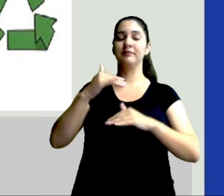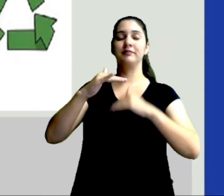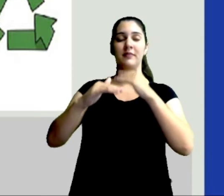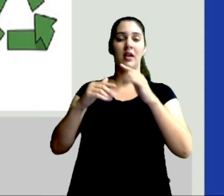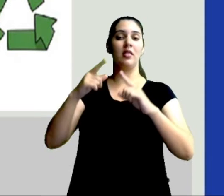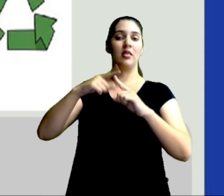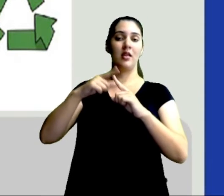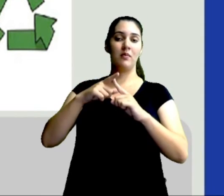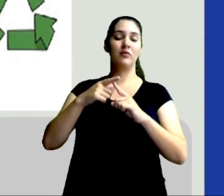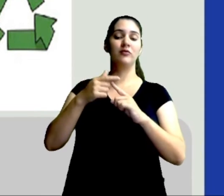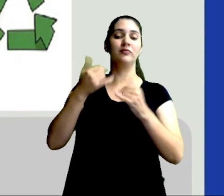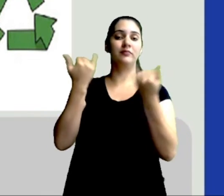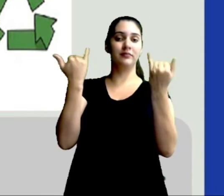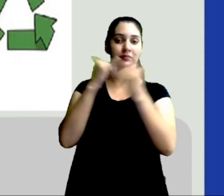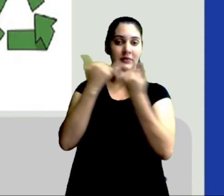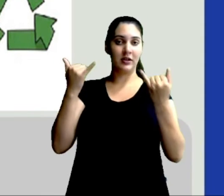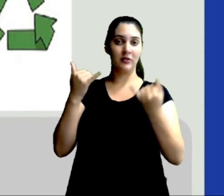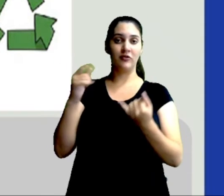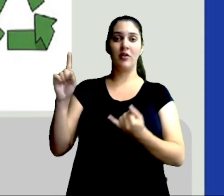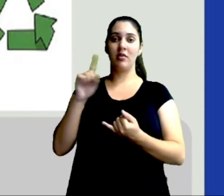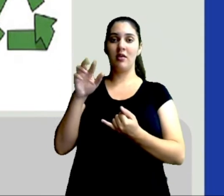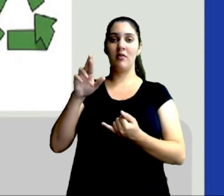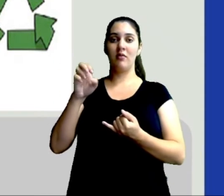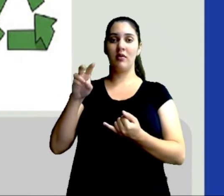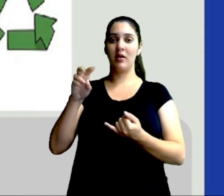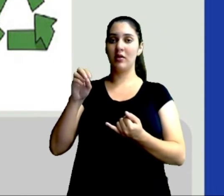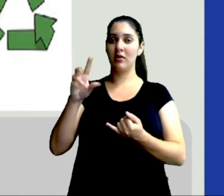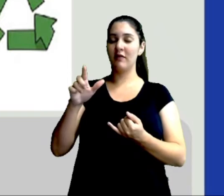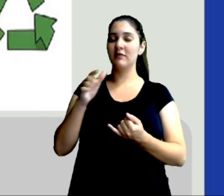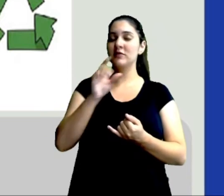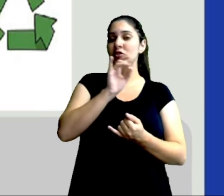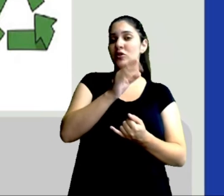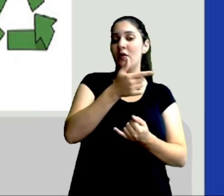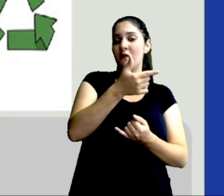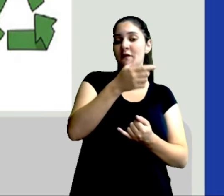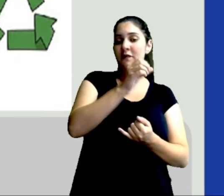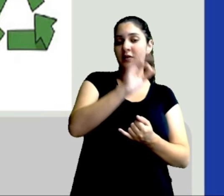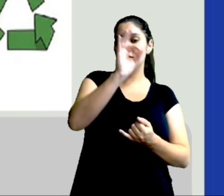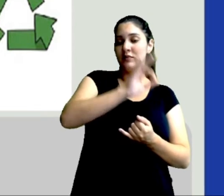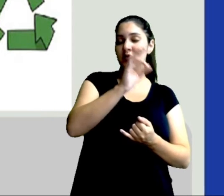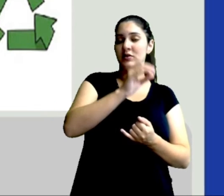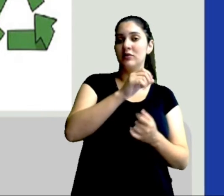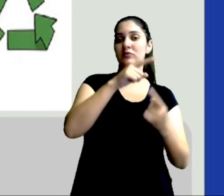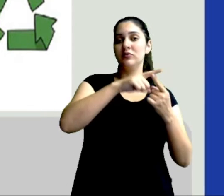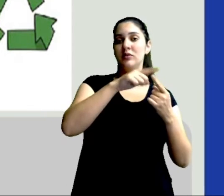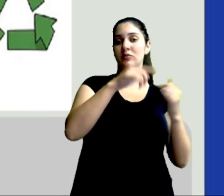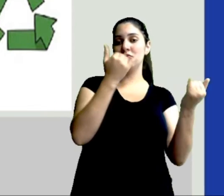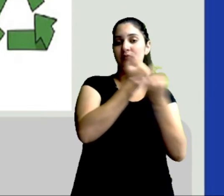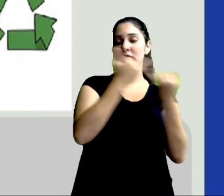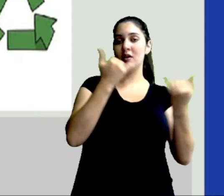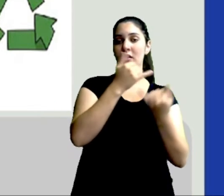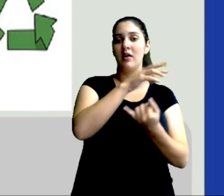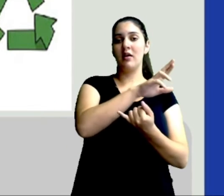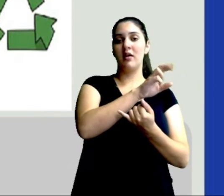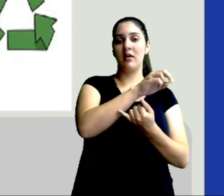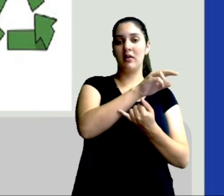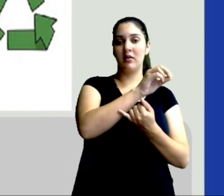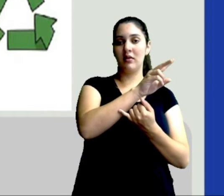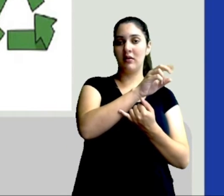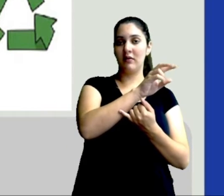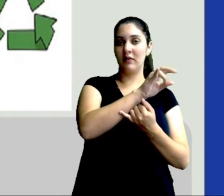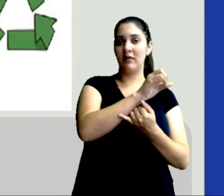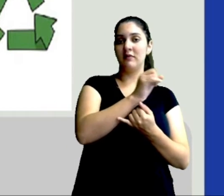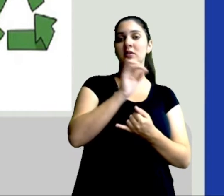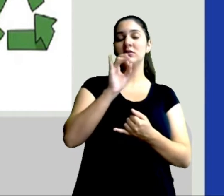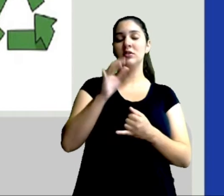fontes de energia não renováveis. E apenas 20% tem como fonte de energia as energias renováveis, que são